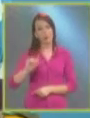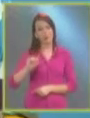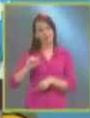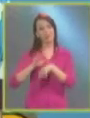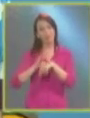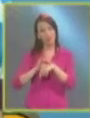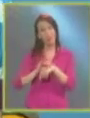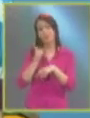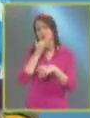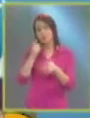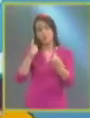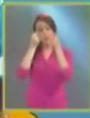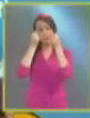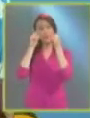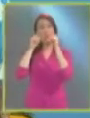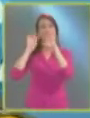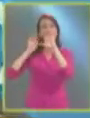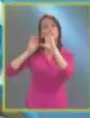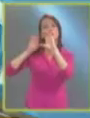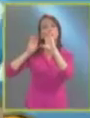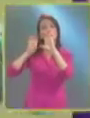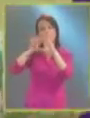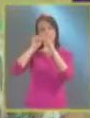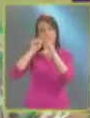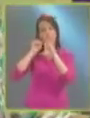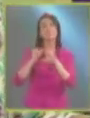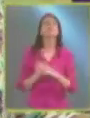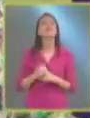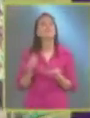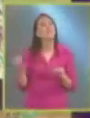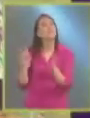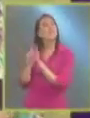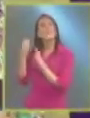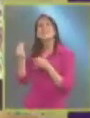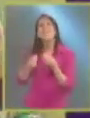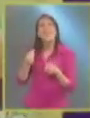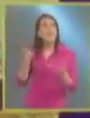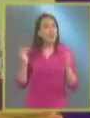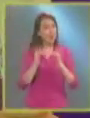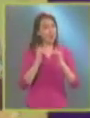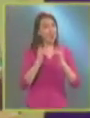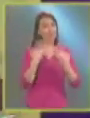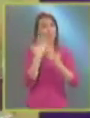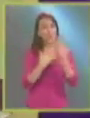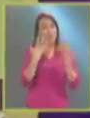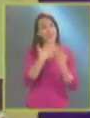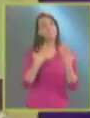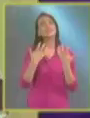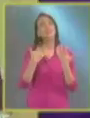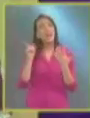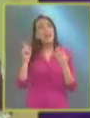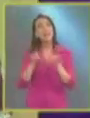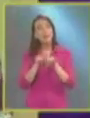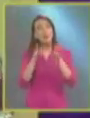Uhum. E aí queimou o tubo de imagem. E a música na sua vida, gente? Você tá com Pedro Paulo Cava, inclusive,